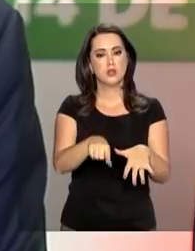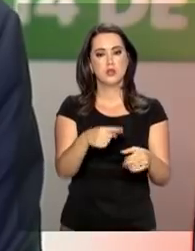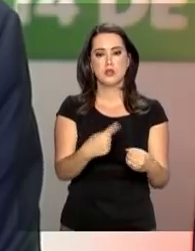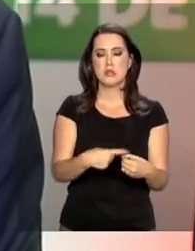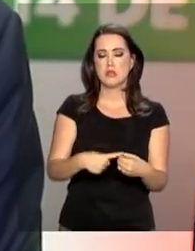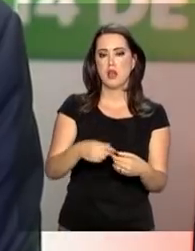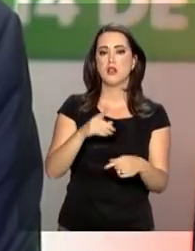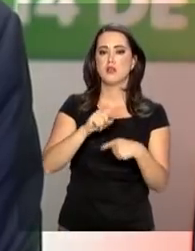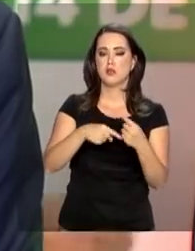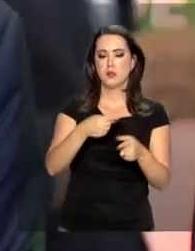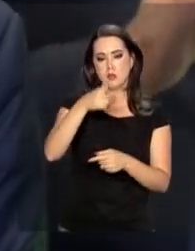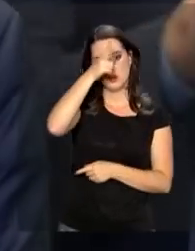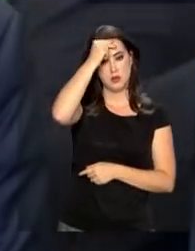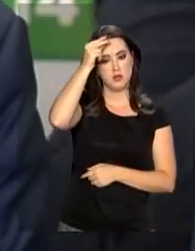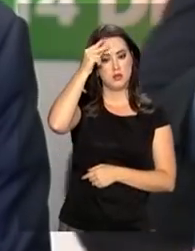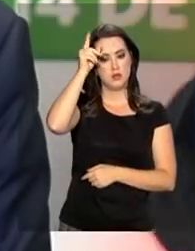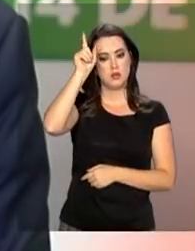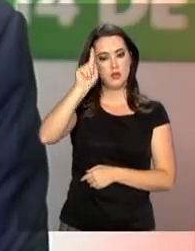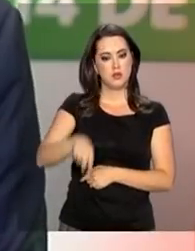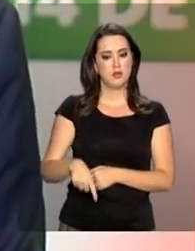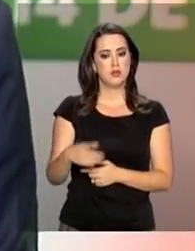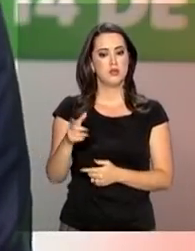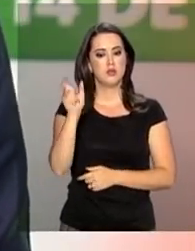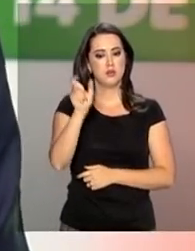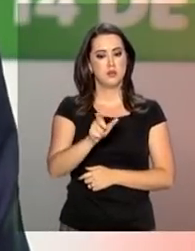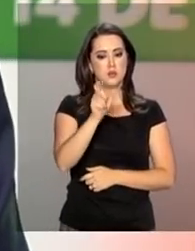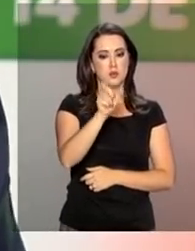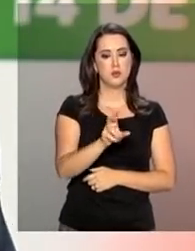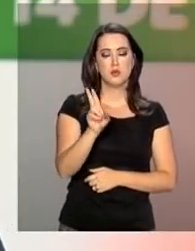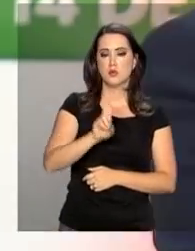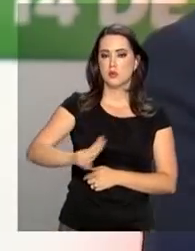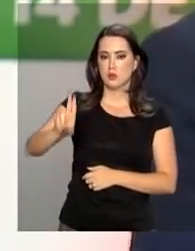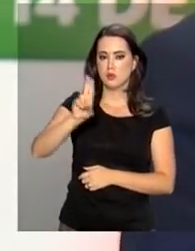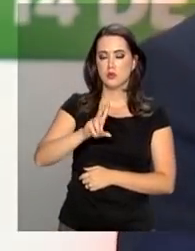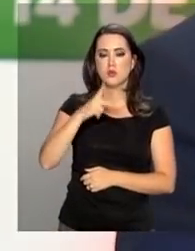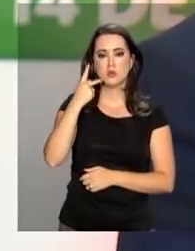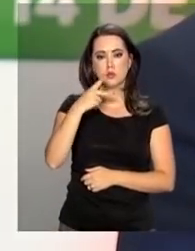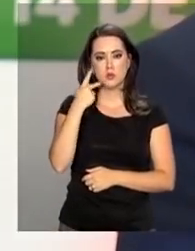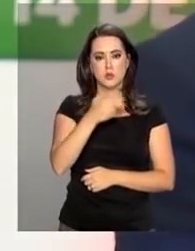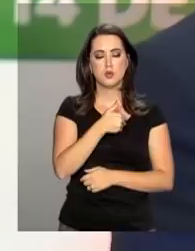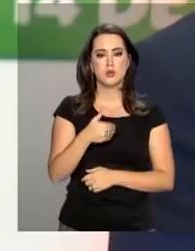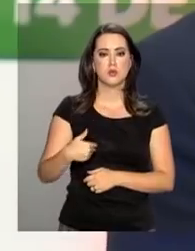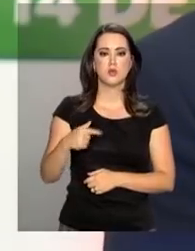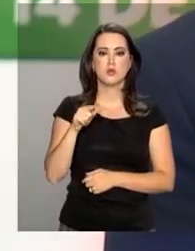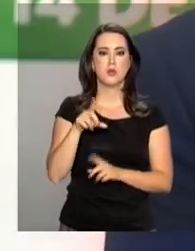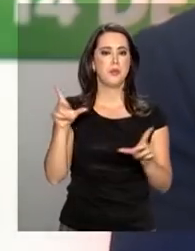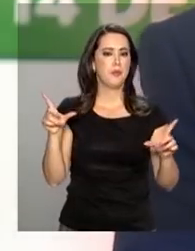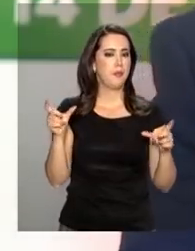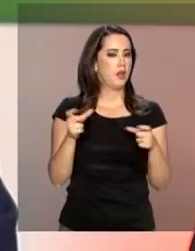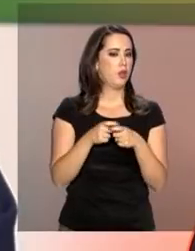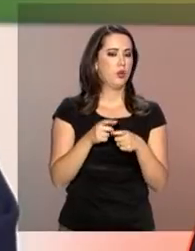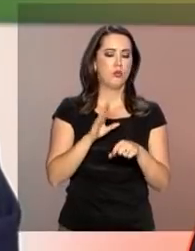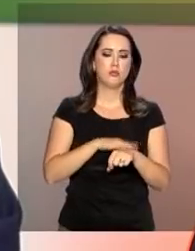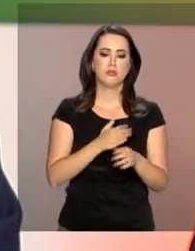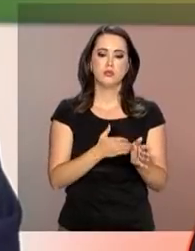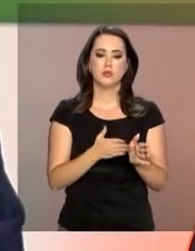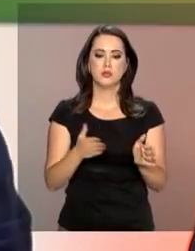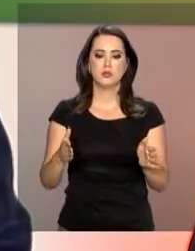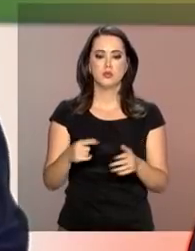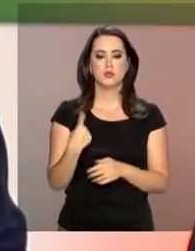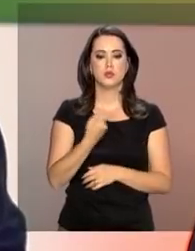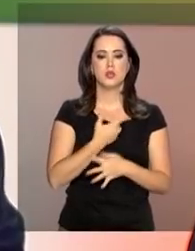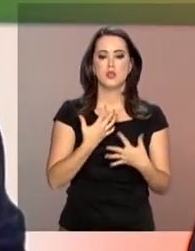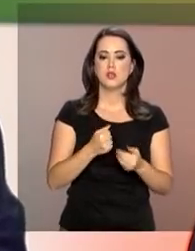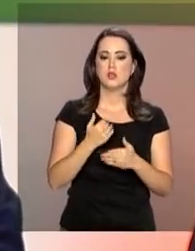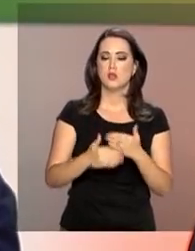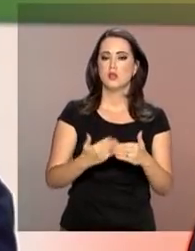os prefeitos, que são os ordenadores das políticas públicas, que isso possa ser feito no menor tempo possível. Nós vamos levar isso